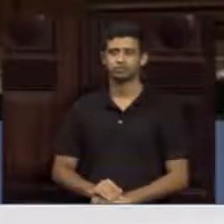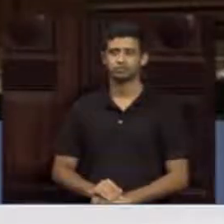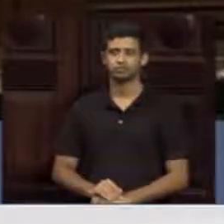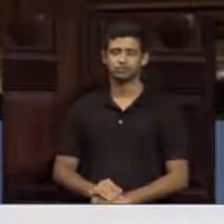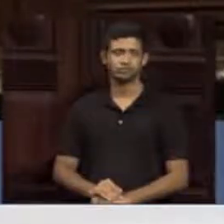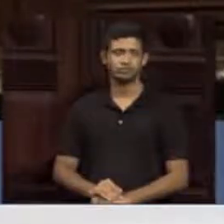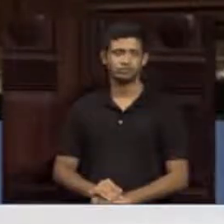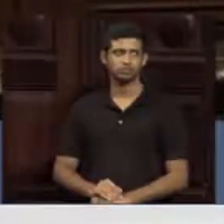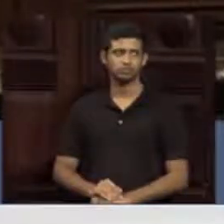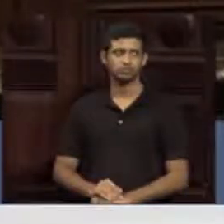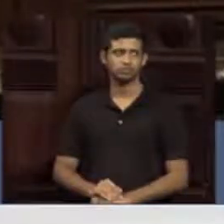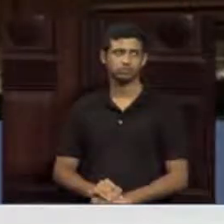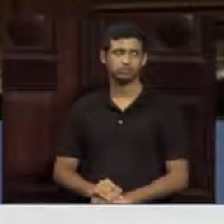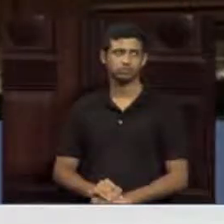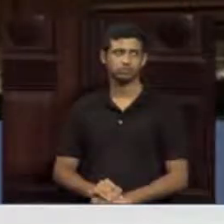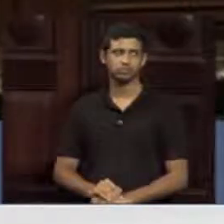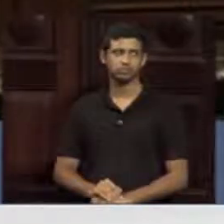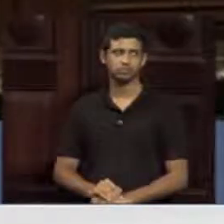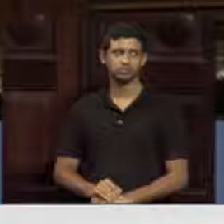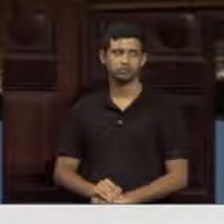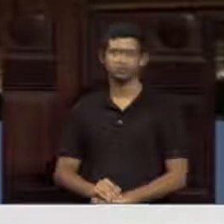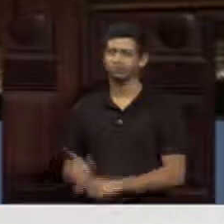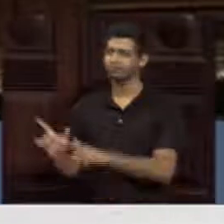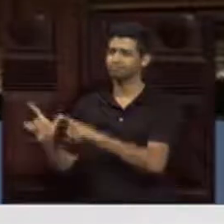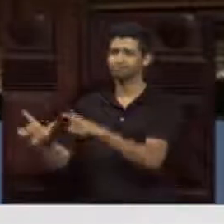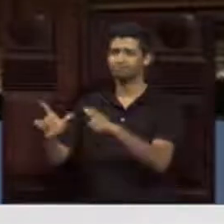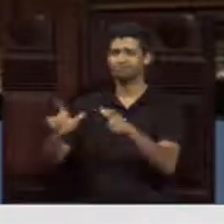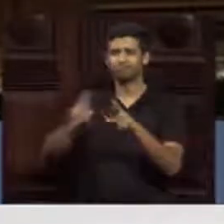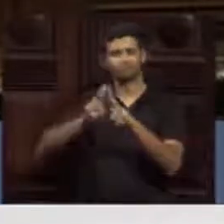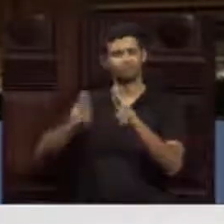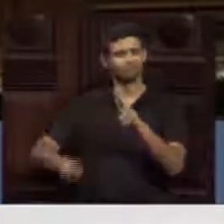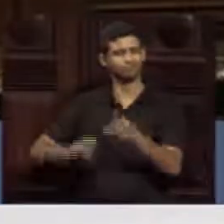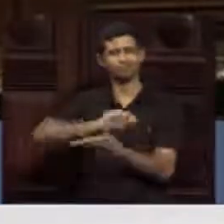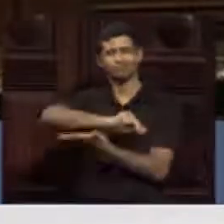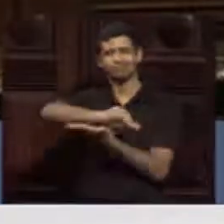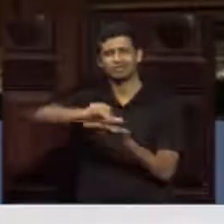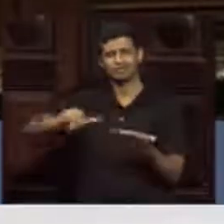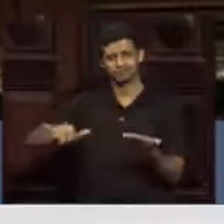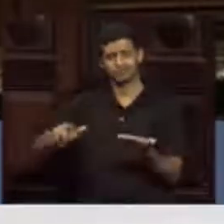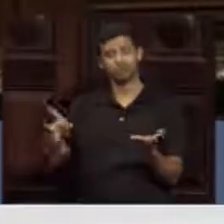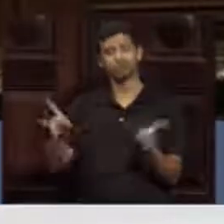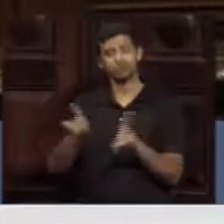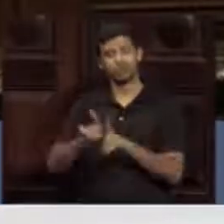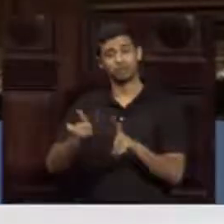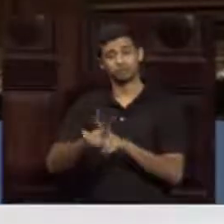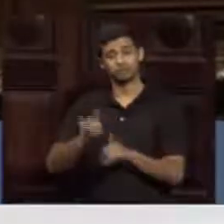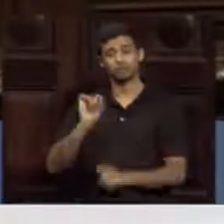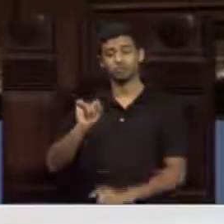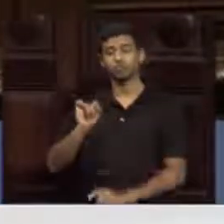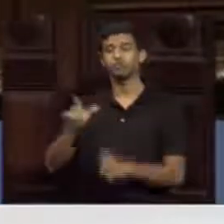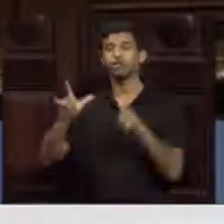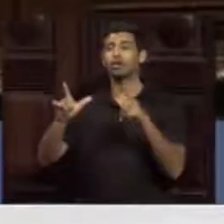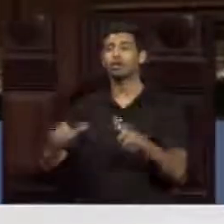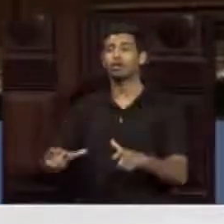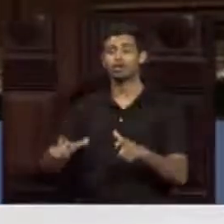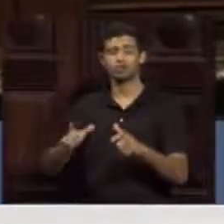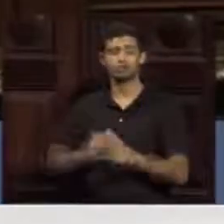nas mais diversas universidades, inclusive no